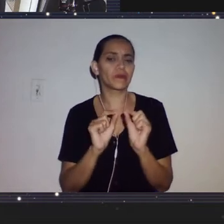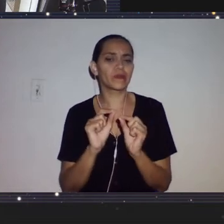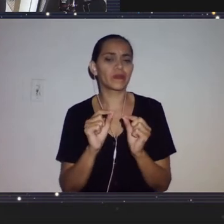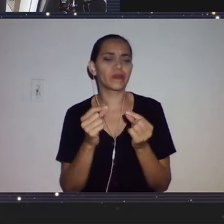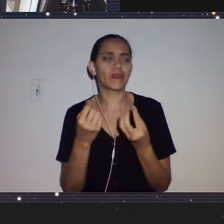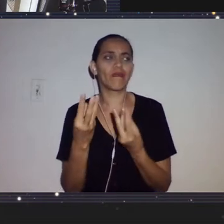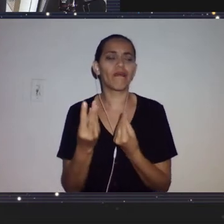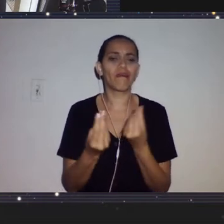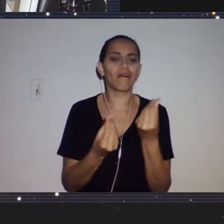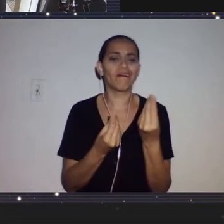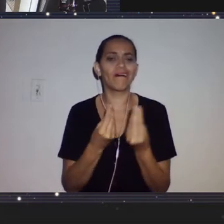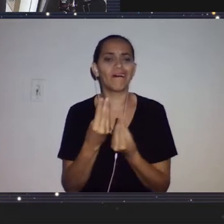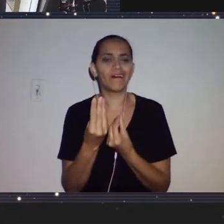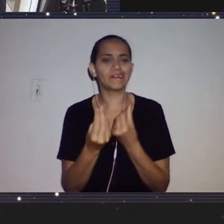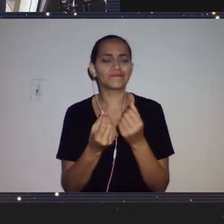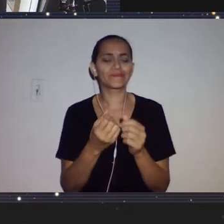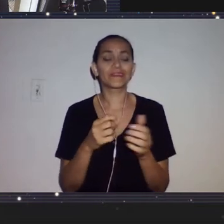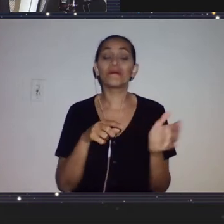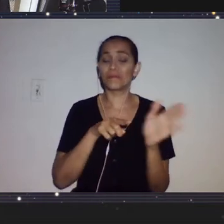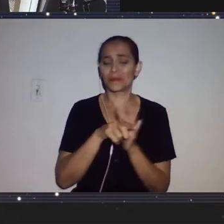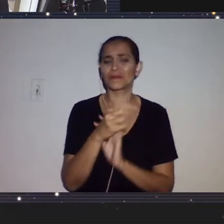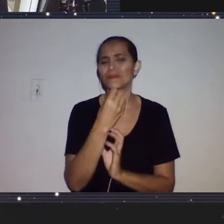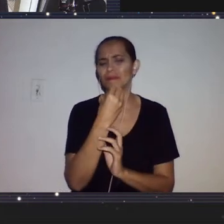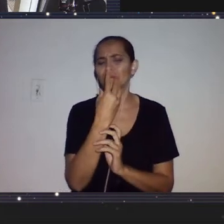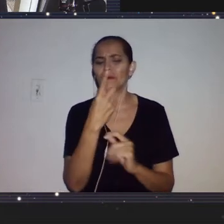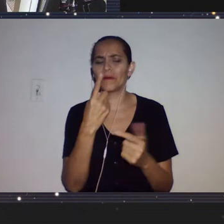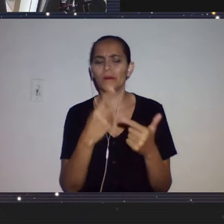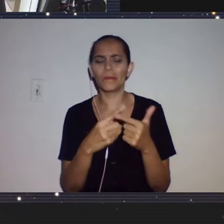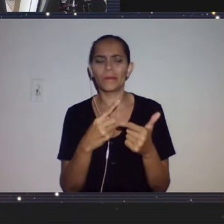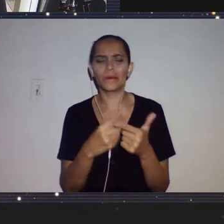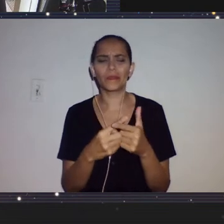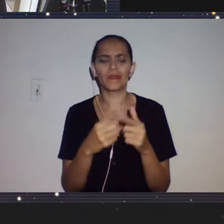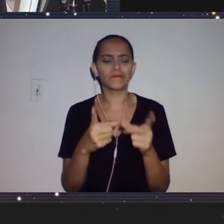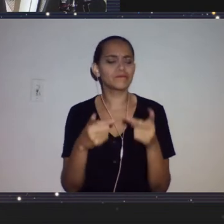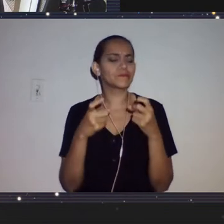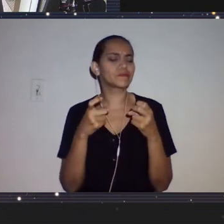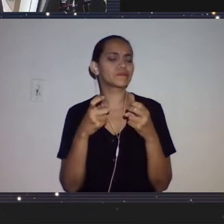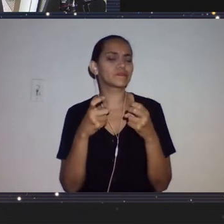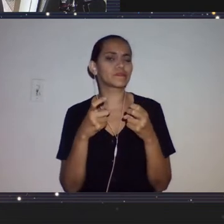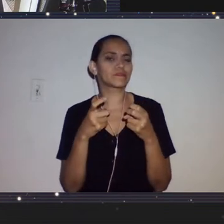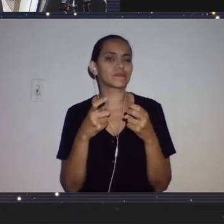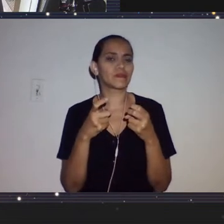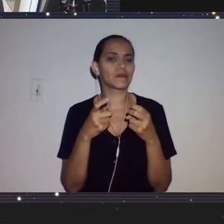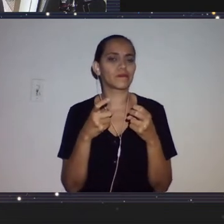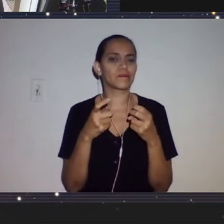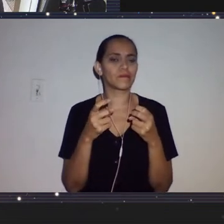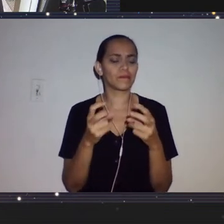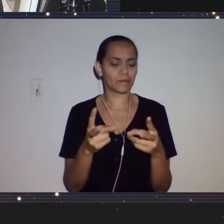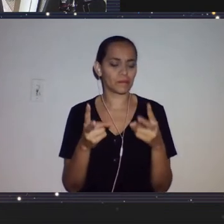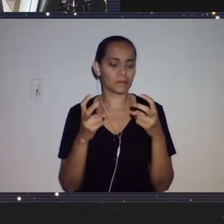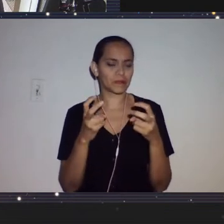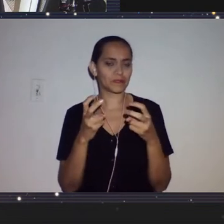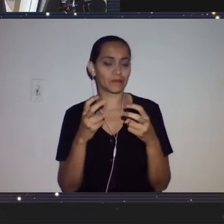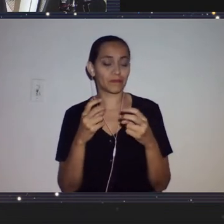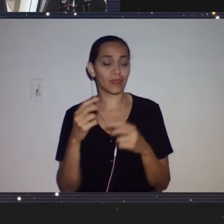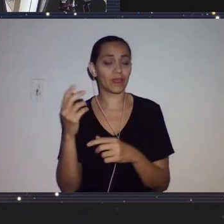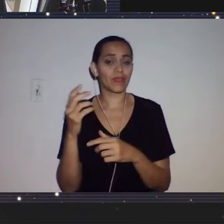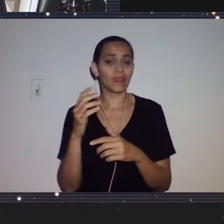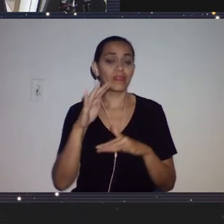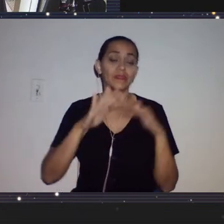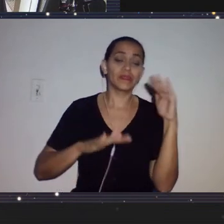é uma boa pergunta, porque minha impressão é que depende muito da sua trajetória em si na